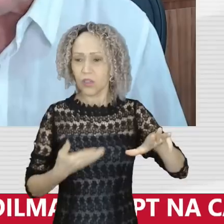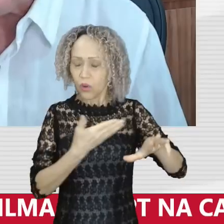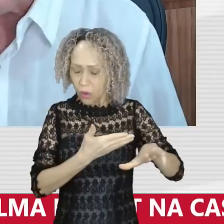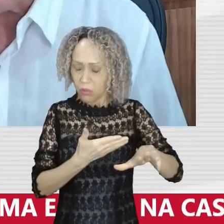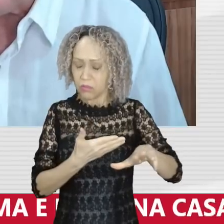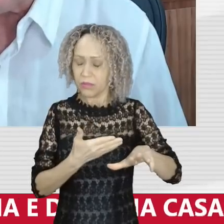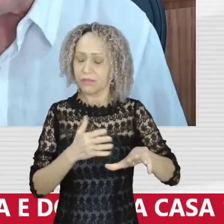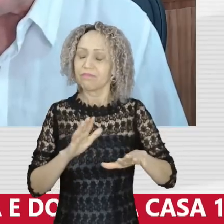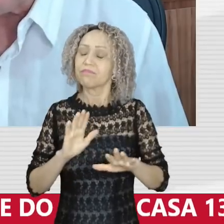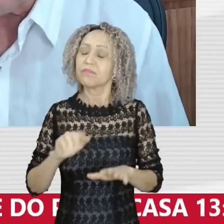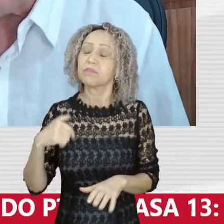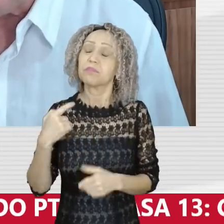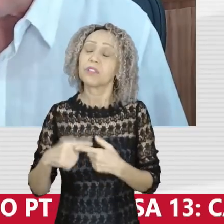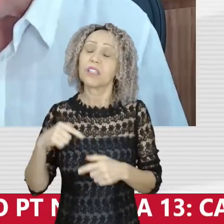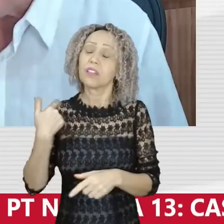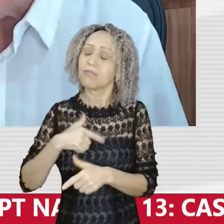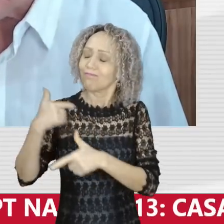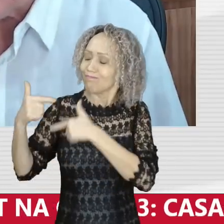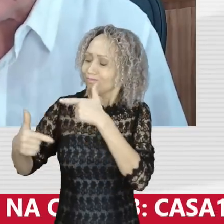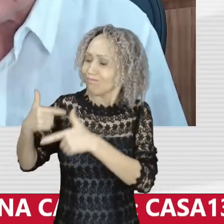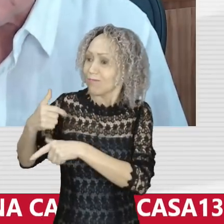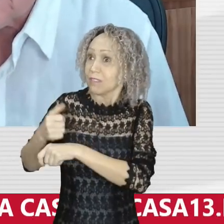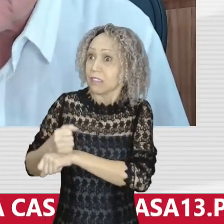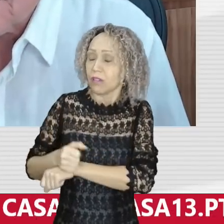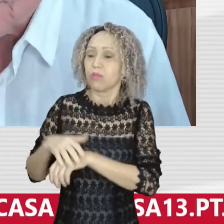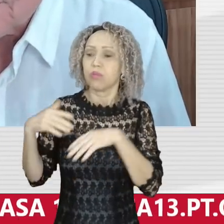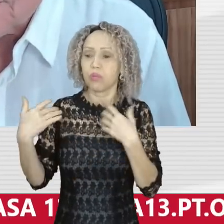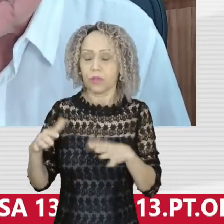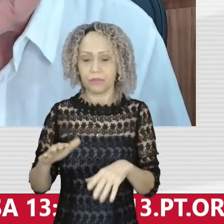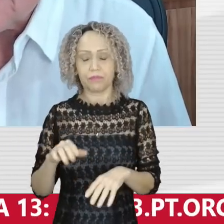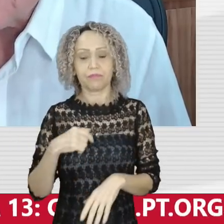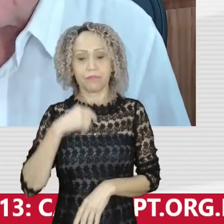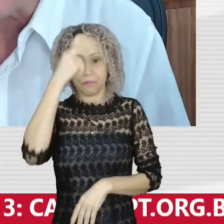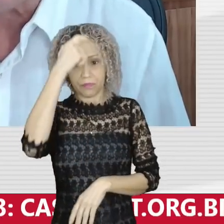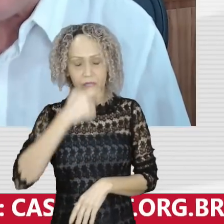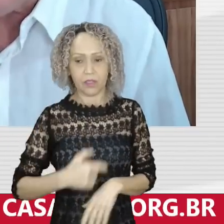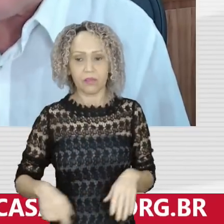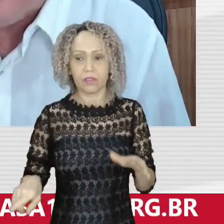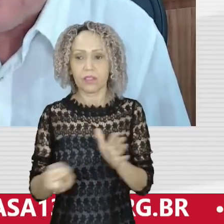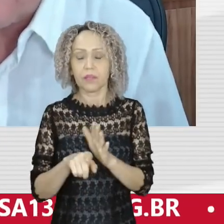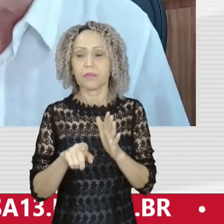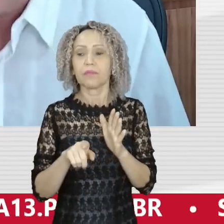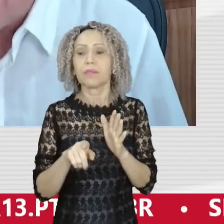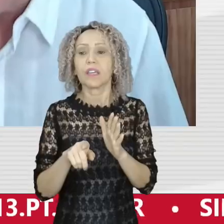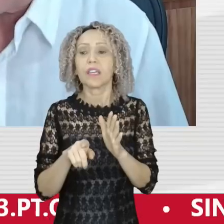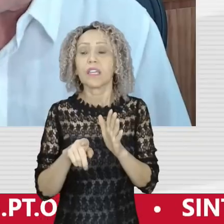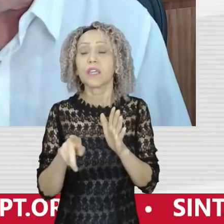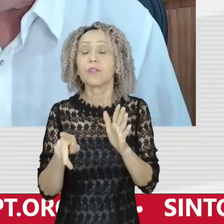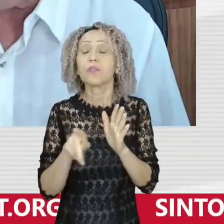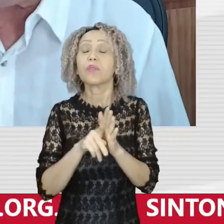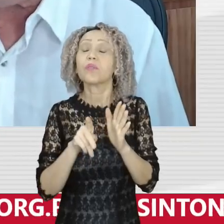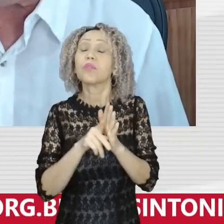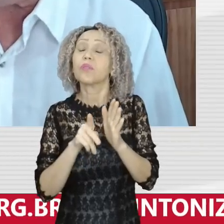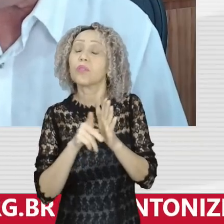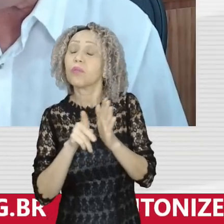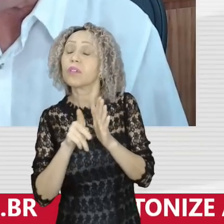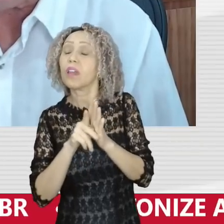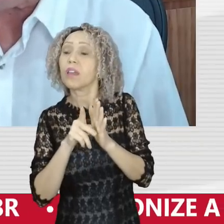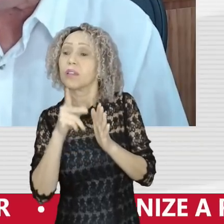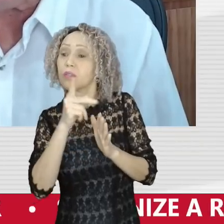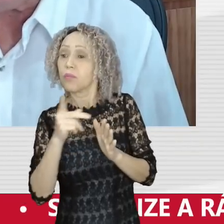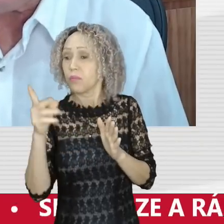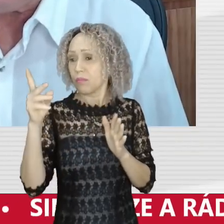aqui na TV PT, eu também sou vice-presidente do PTDF. Tenho muito orgulho de fazer parte aqui da executiva do nosso